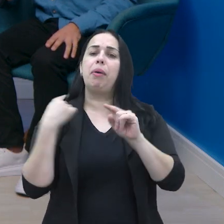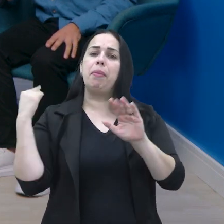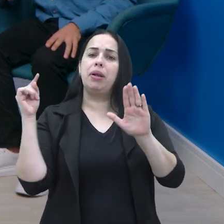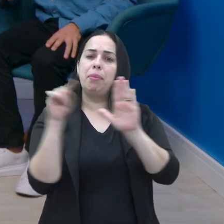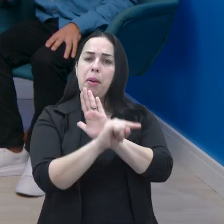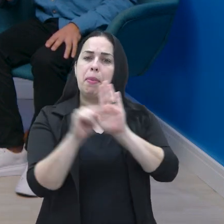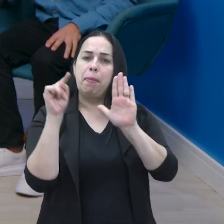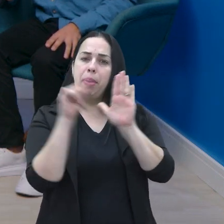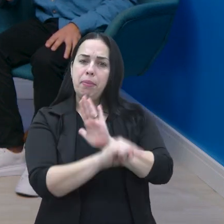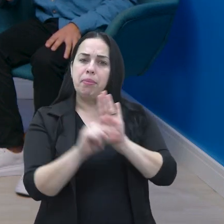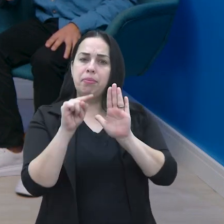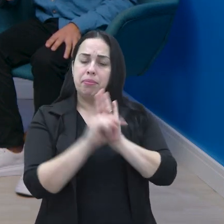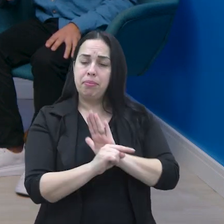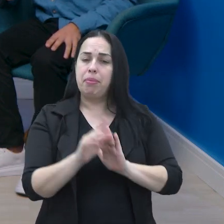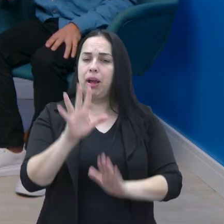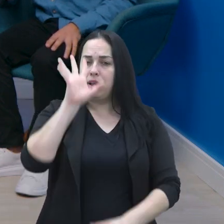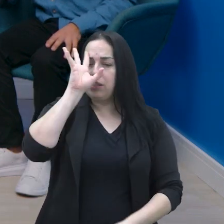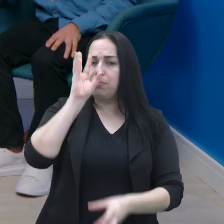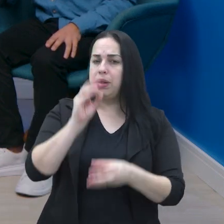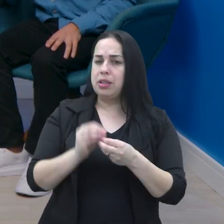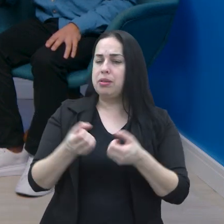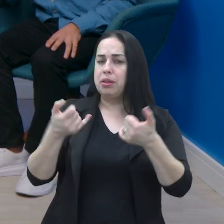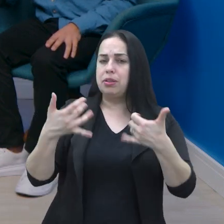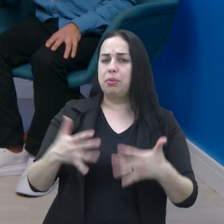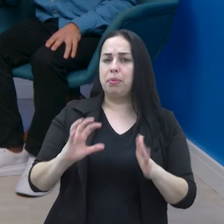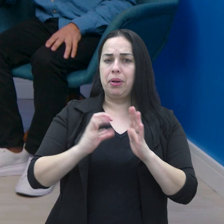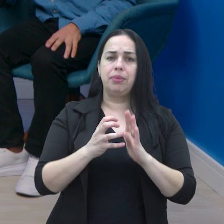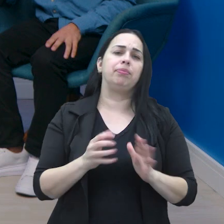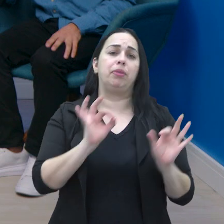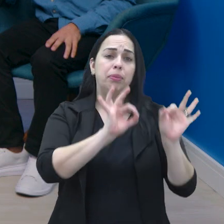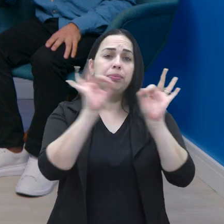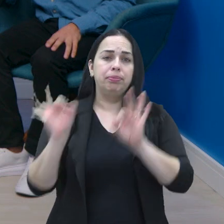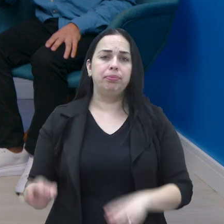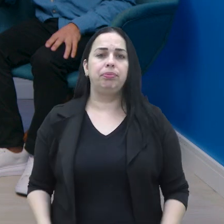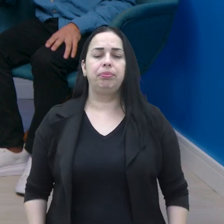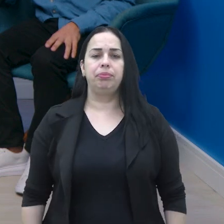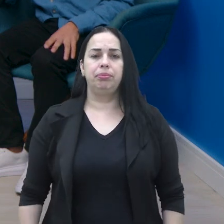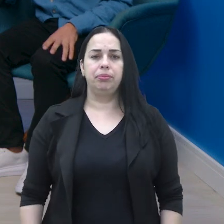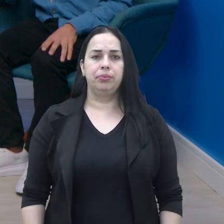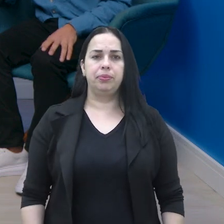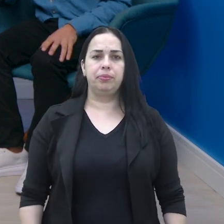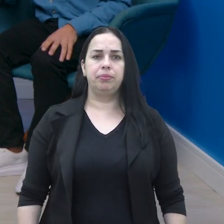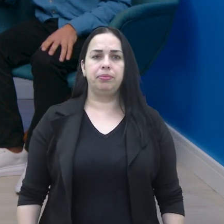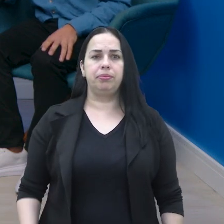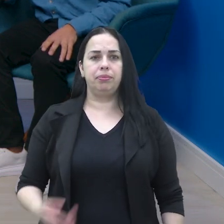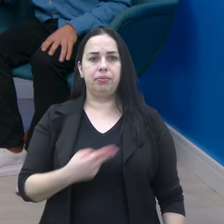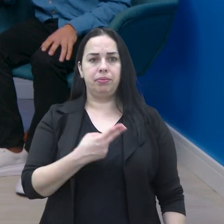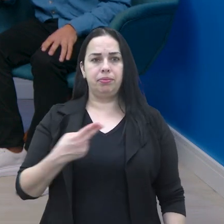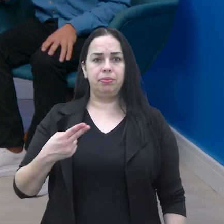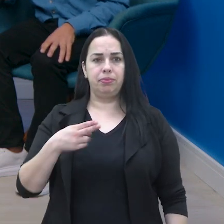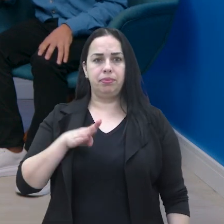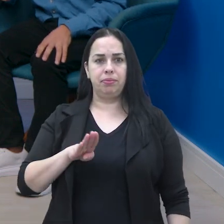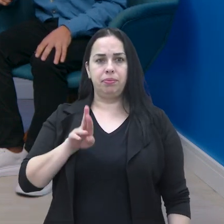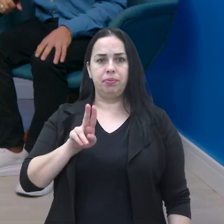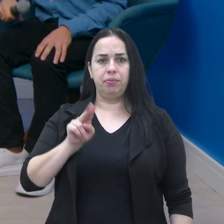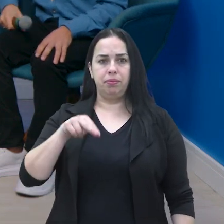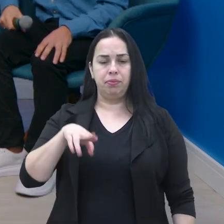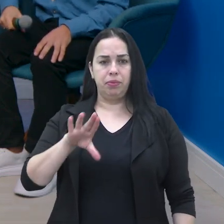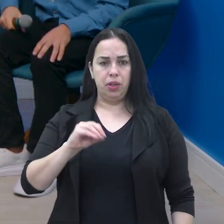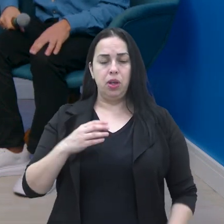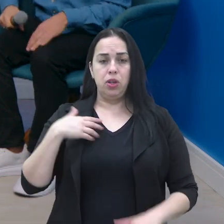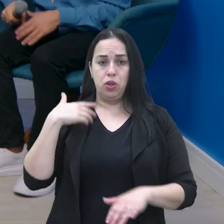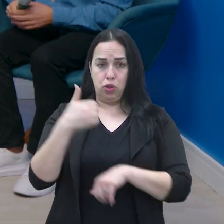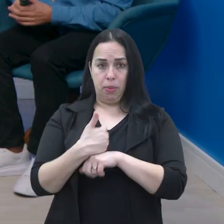dos joseenses, para colocar em contexto um pouquinho do partido também, né? Vamos conferir? Meu nome é Bruno Hernandes Diniz, eu